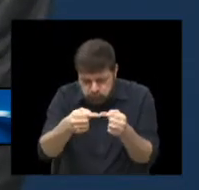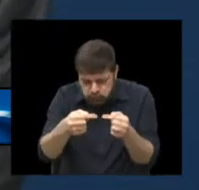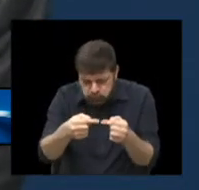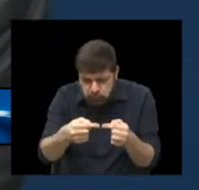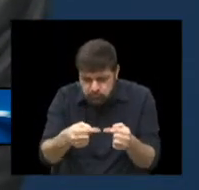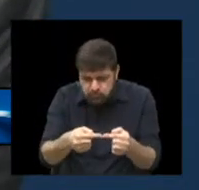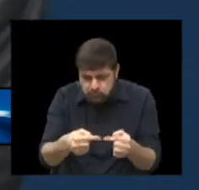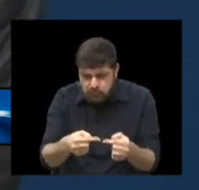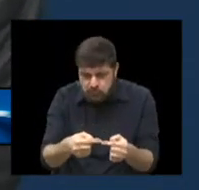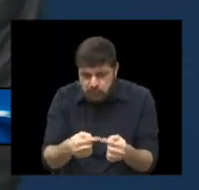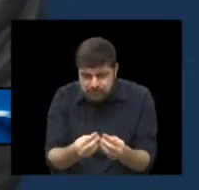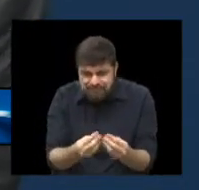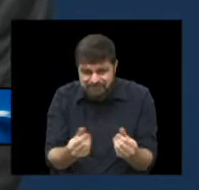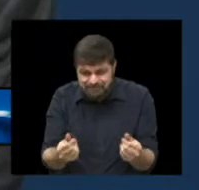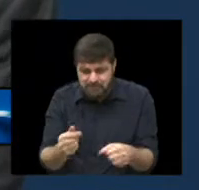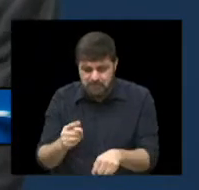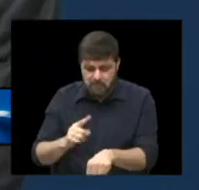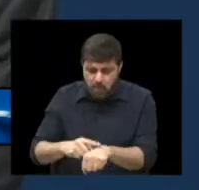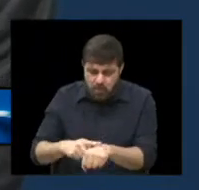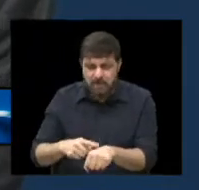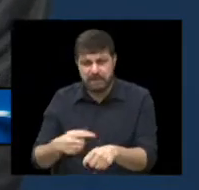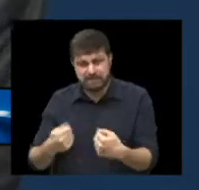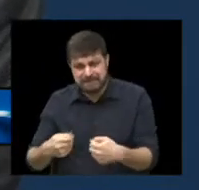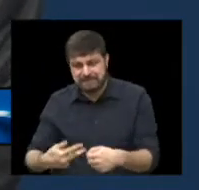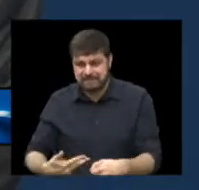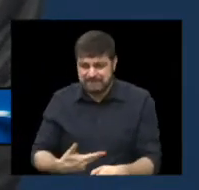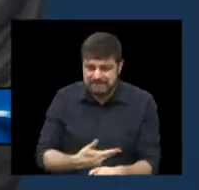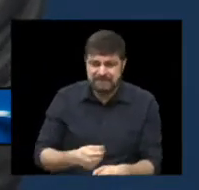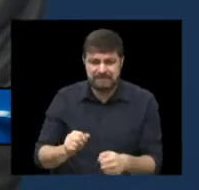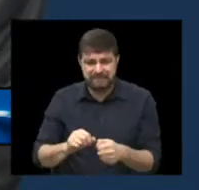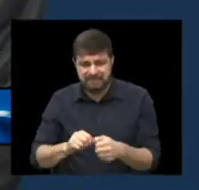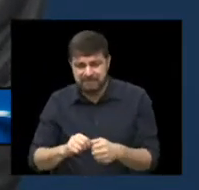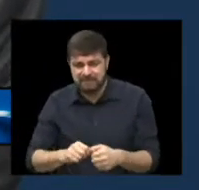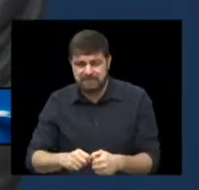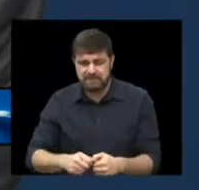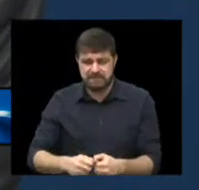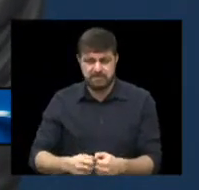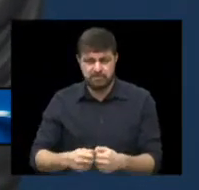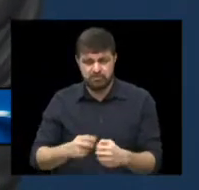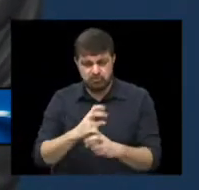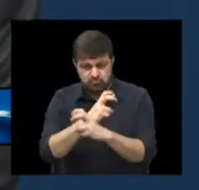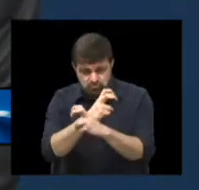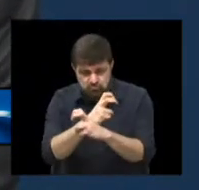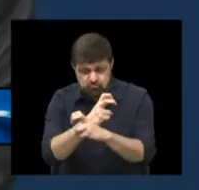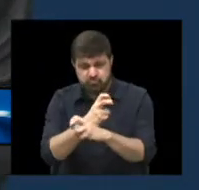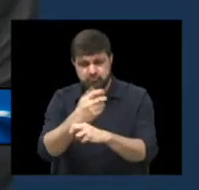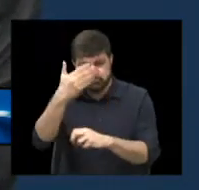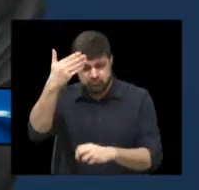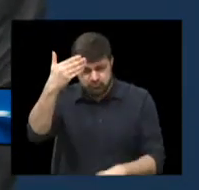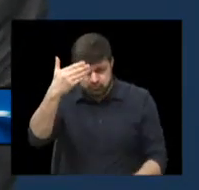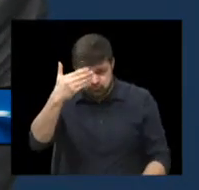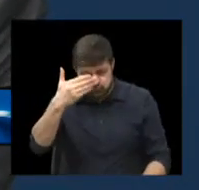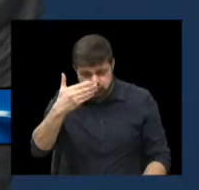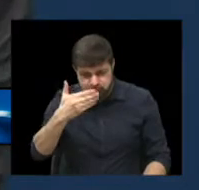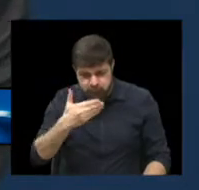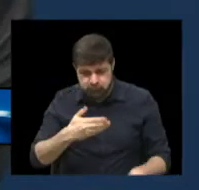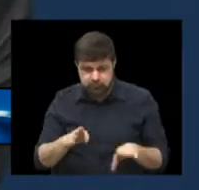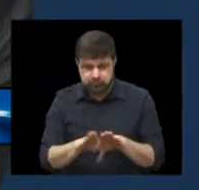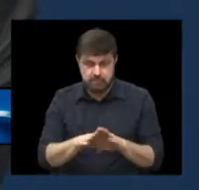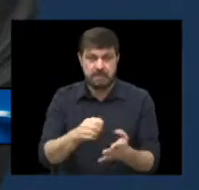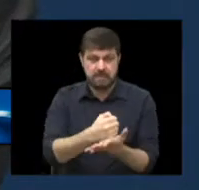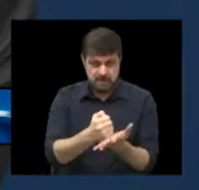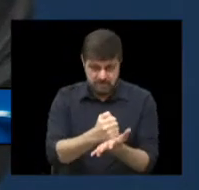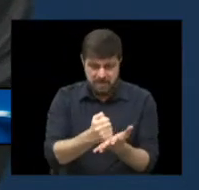específica de tratamentos, ora cirúrgico, ora radioterápico, ora quimioterápico e, frequentemente, combinando todas